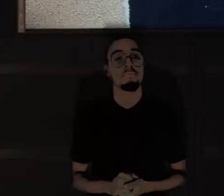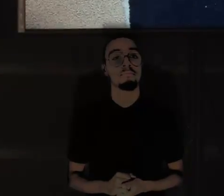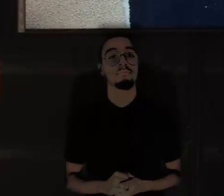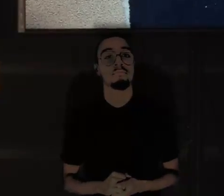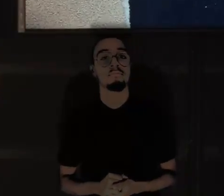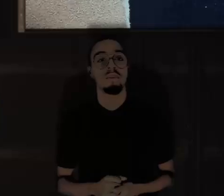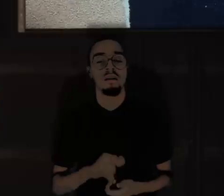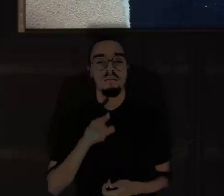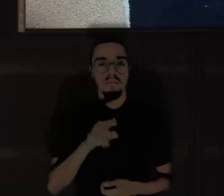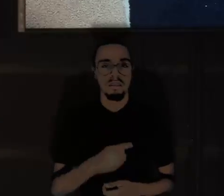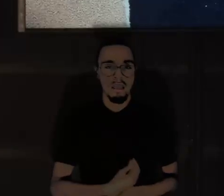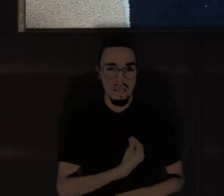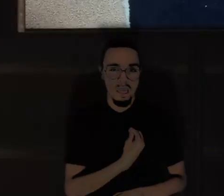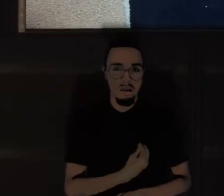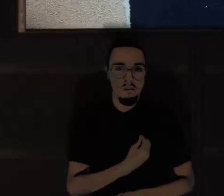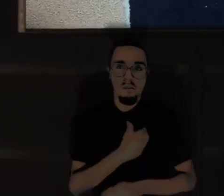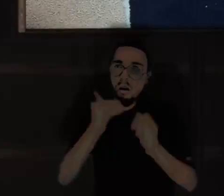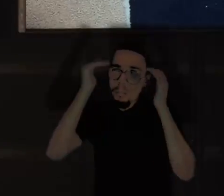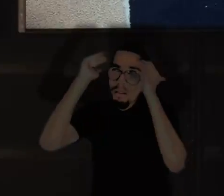pelo envio de uma palavra,